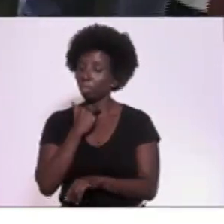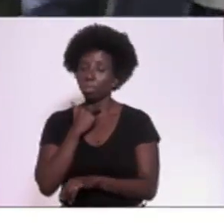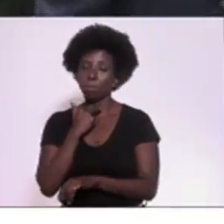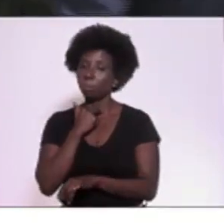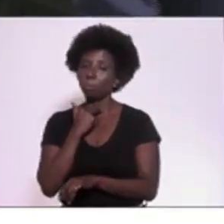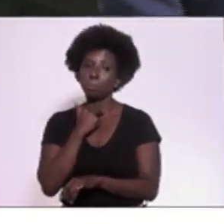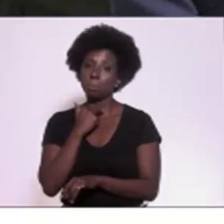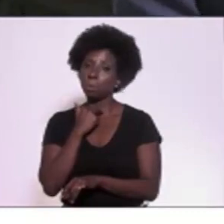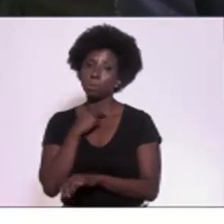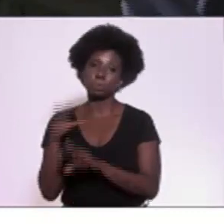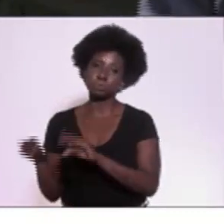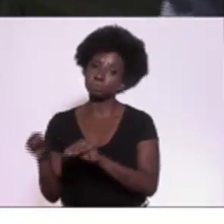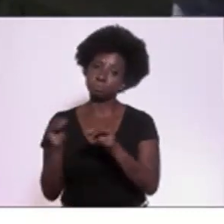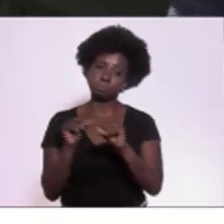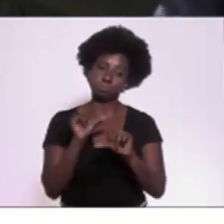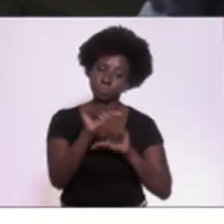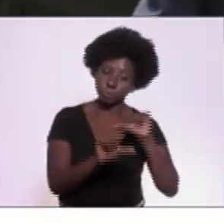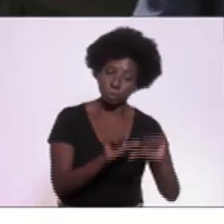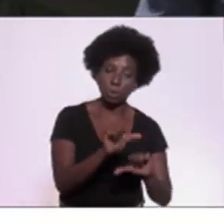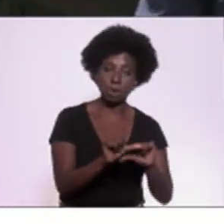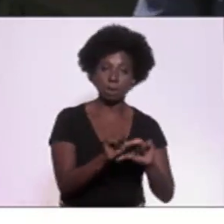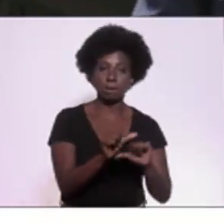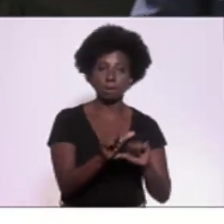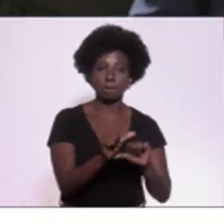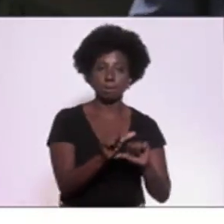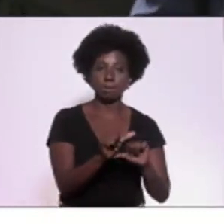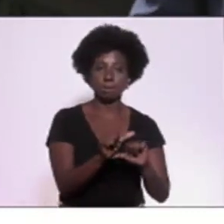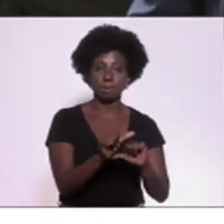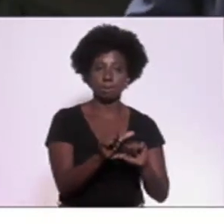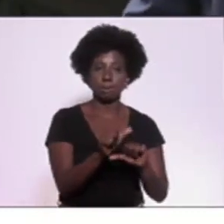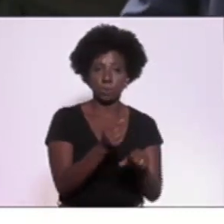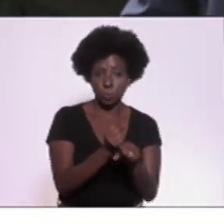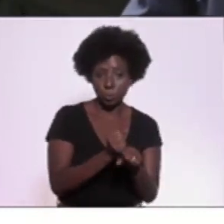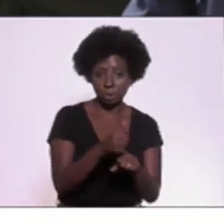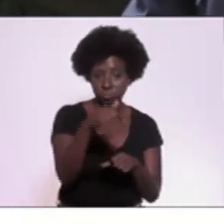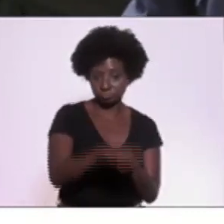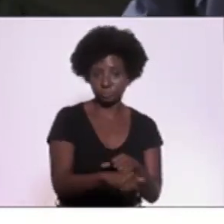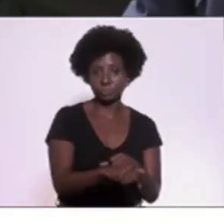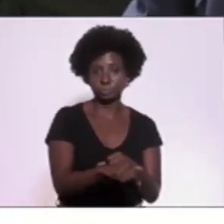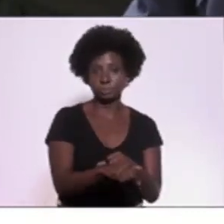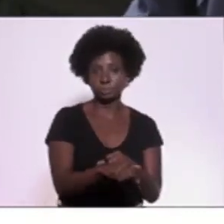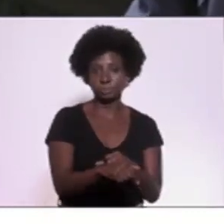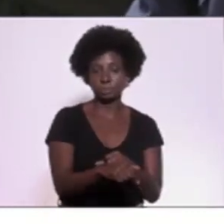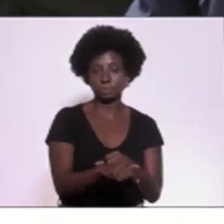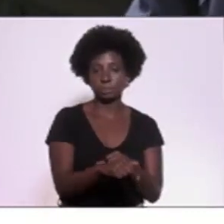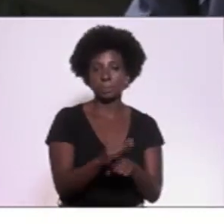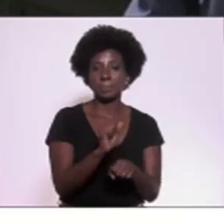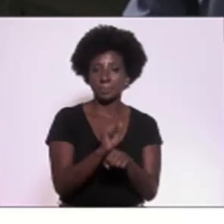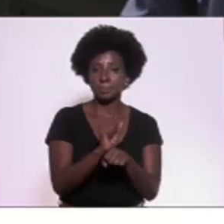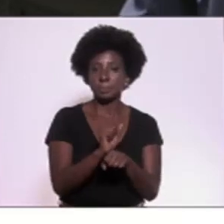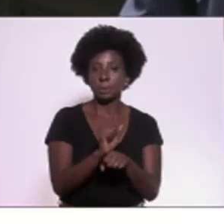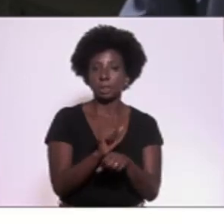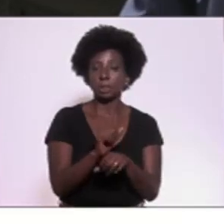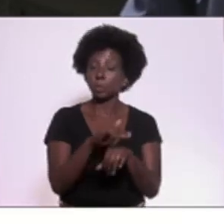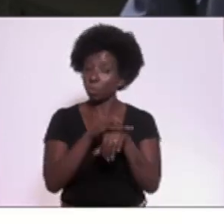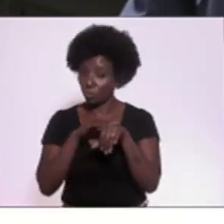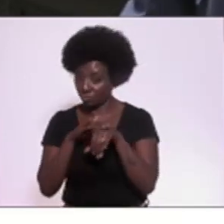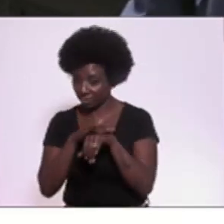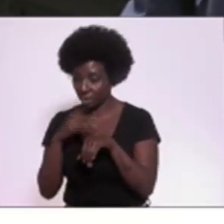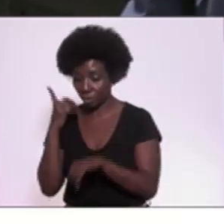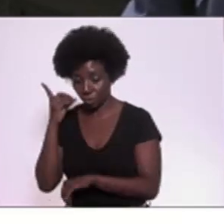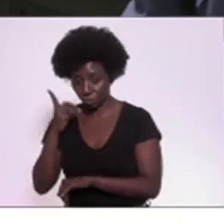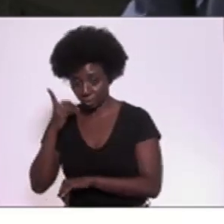não pode ser modificado no mesmo ano. Não é isso que e diz. Eu estou conversando com o deputado